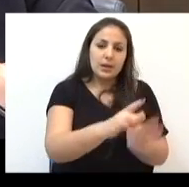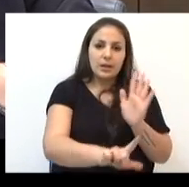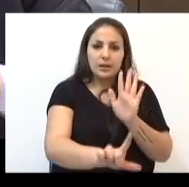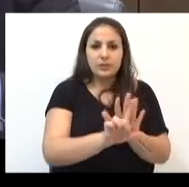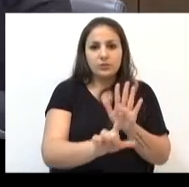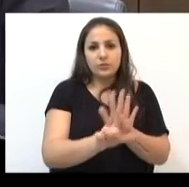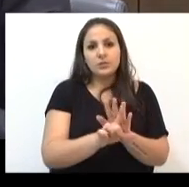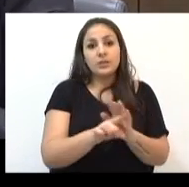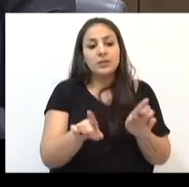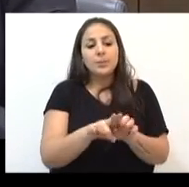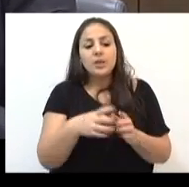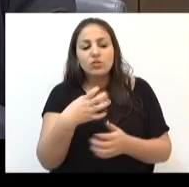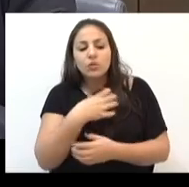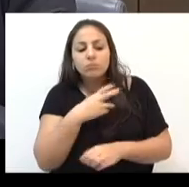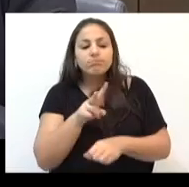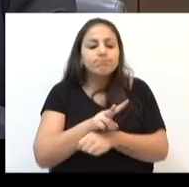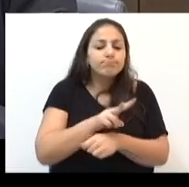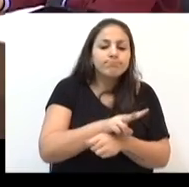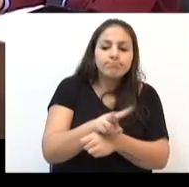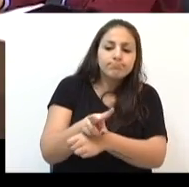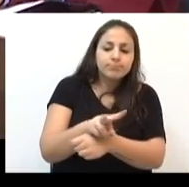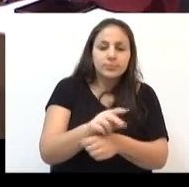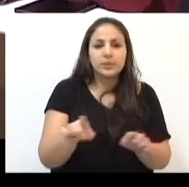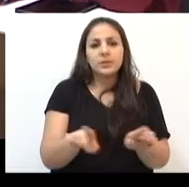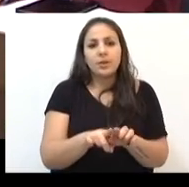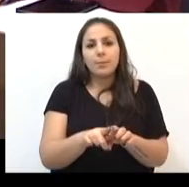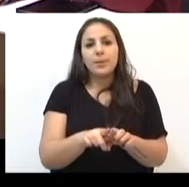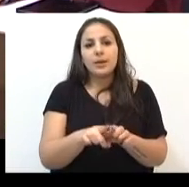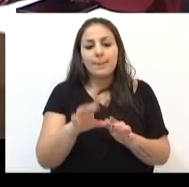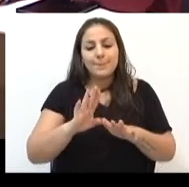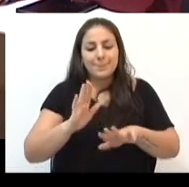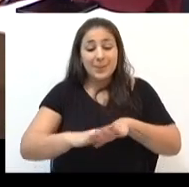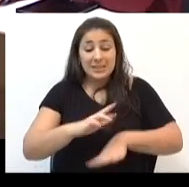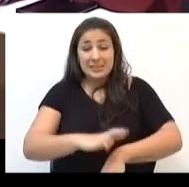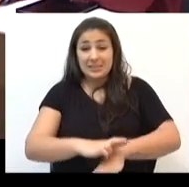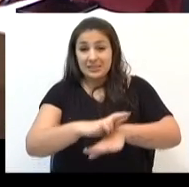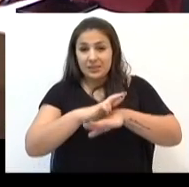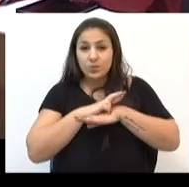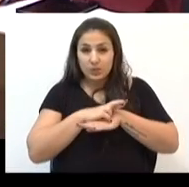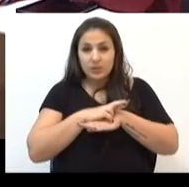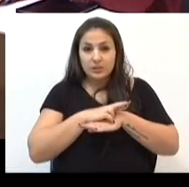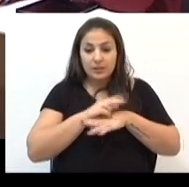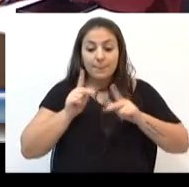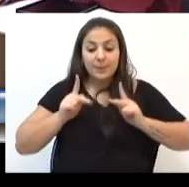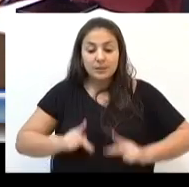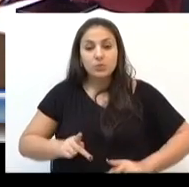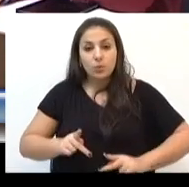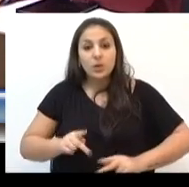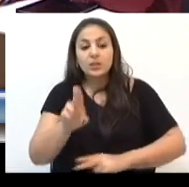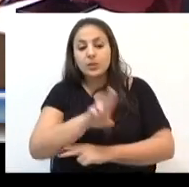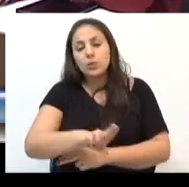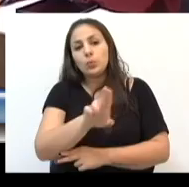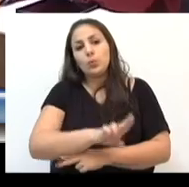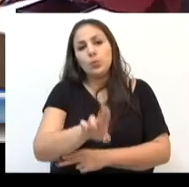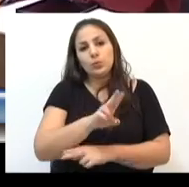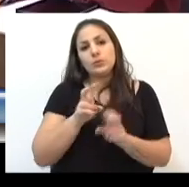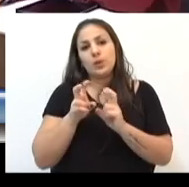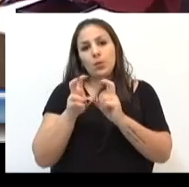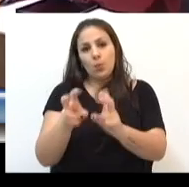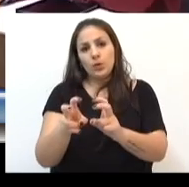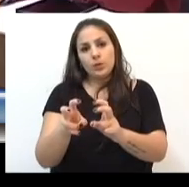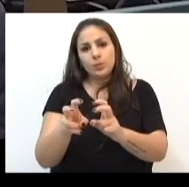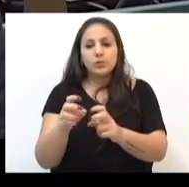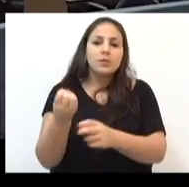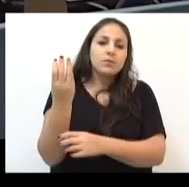em medidas de fiscalização, dando assim mais segurança ao usuário do transporte